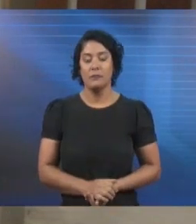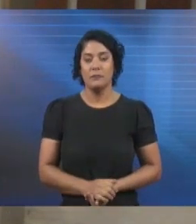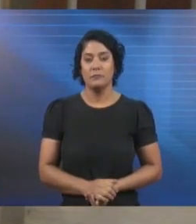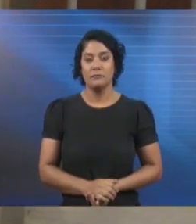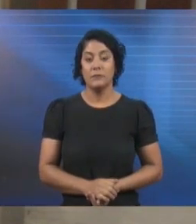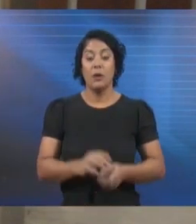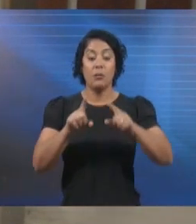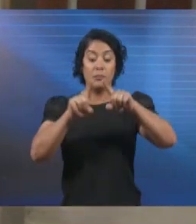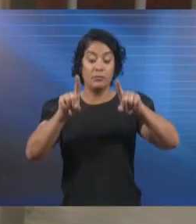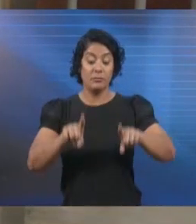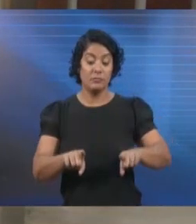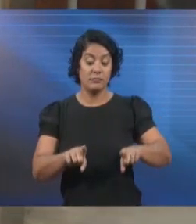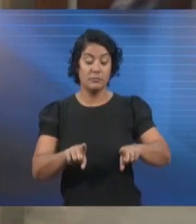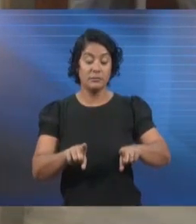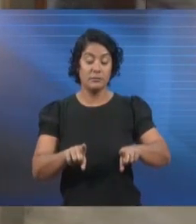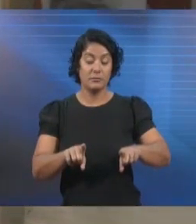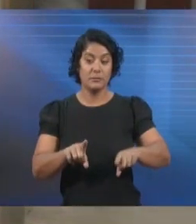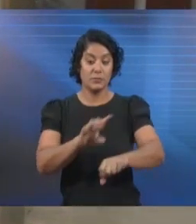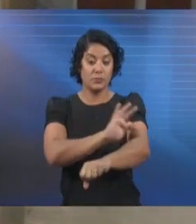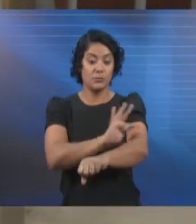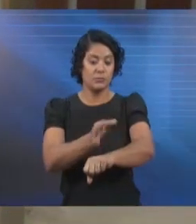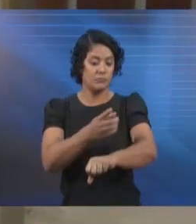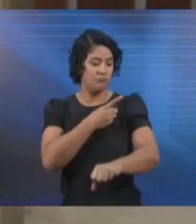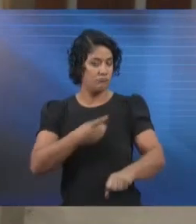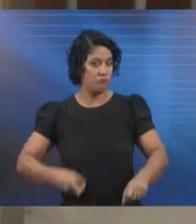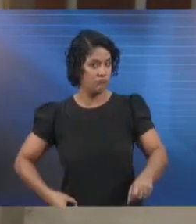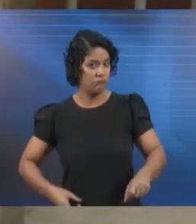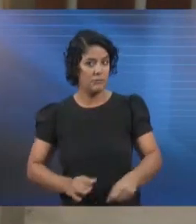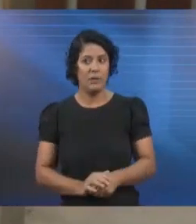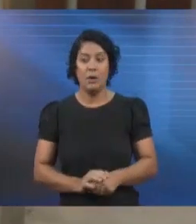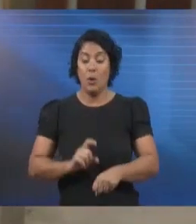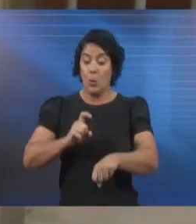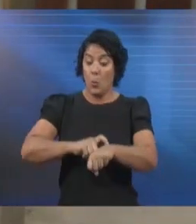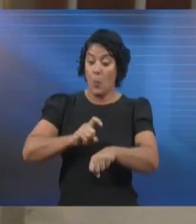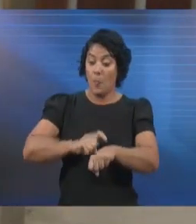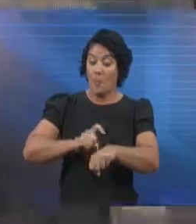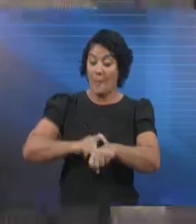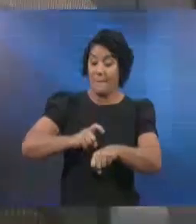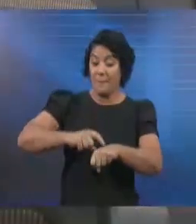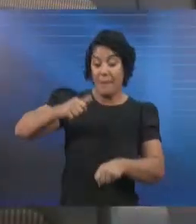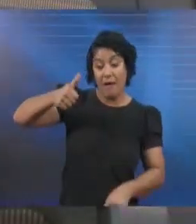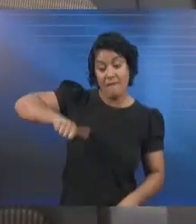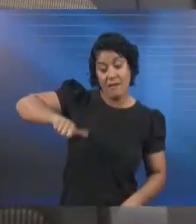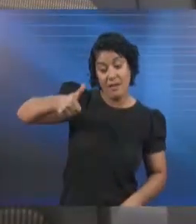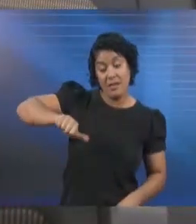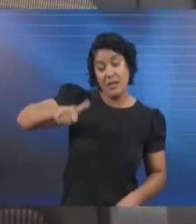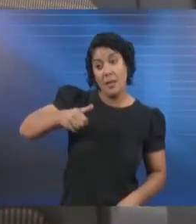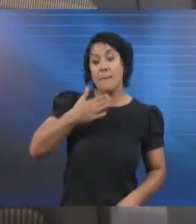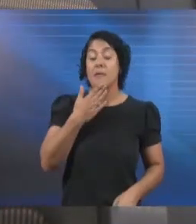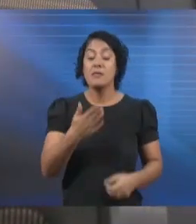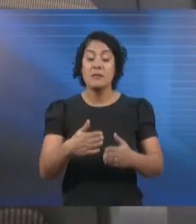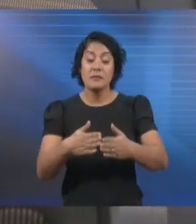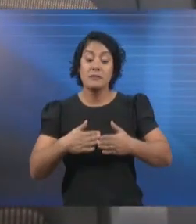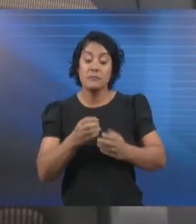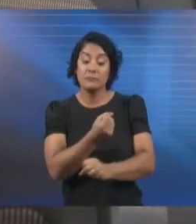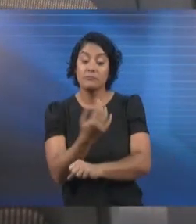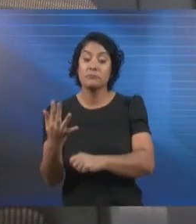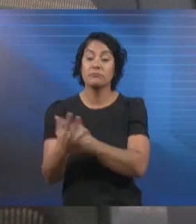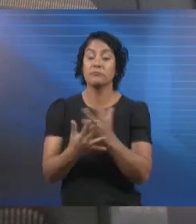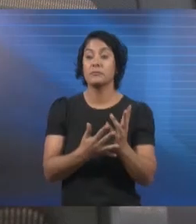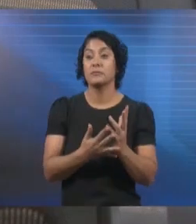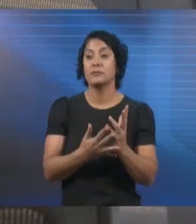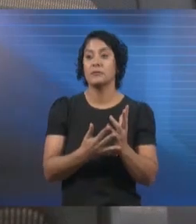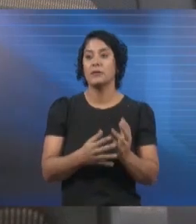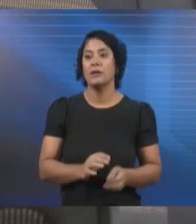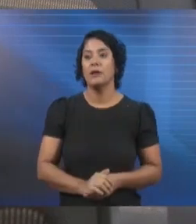Deputado tomba dispõe sobre o prazo máximo para análise de pedidos de licença ambiental por parte do